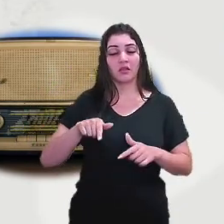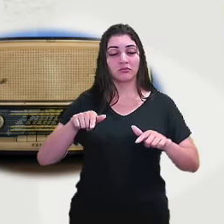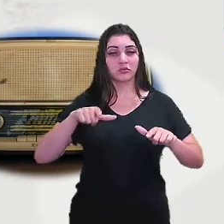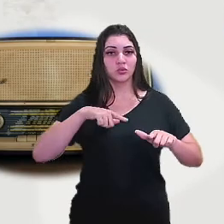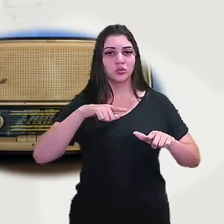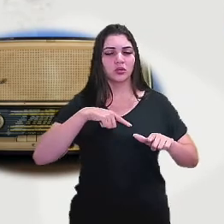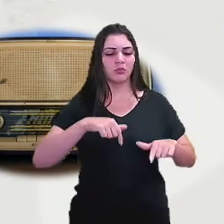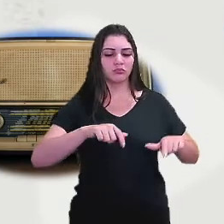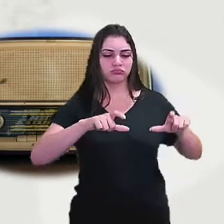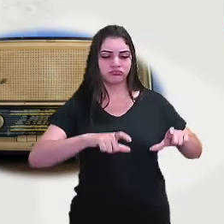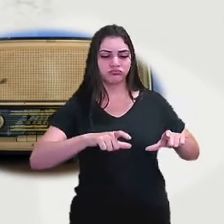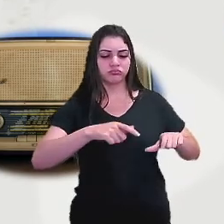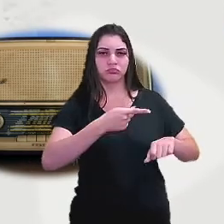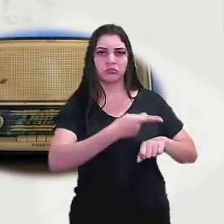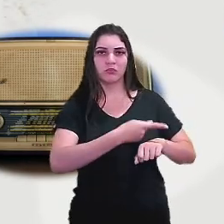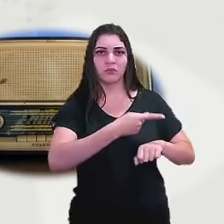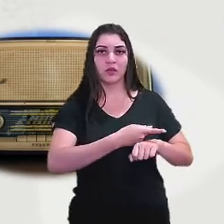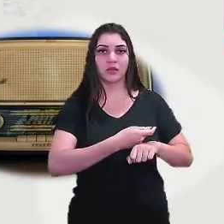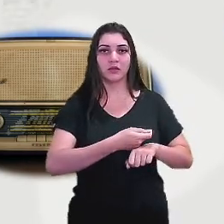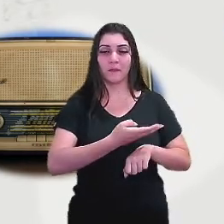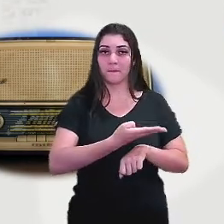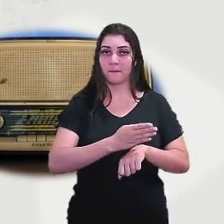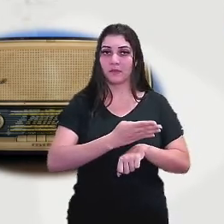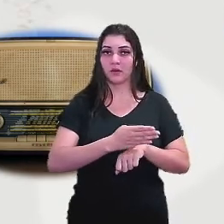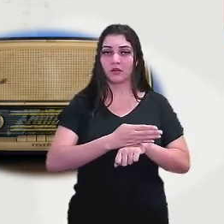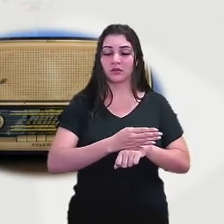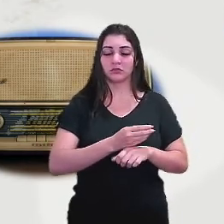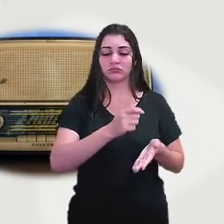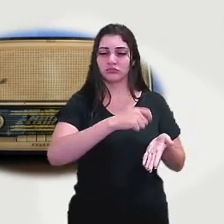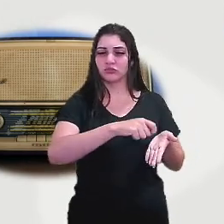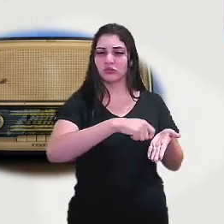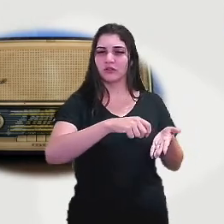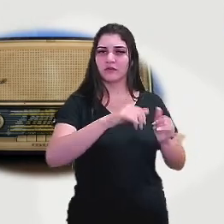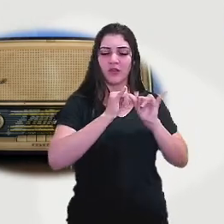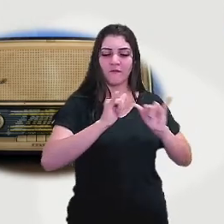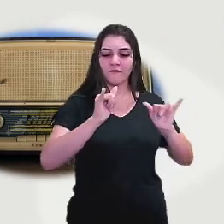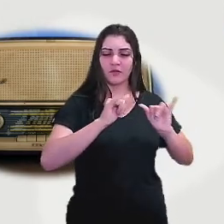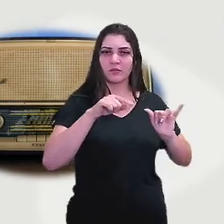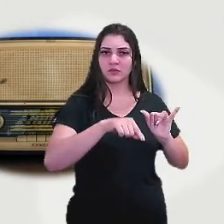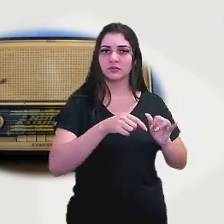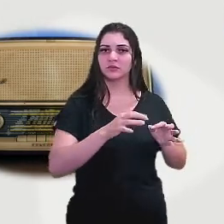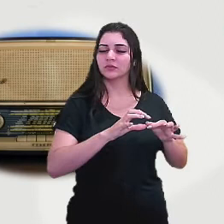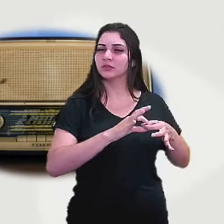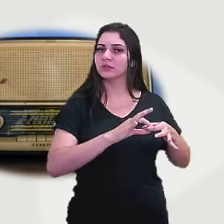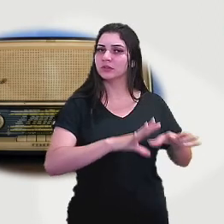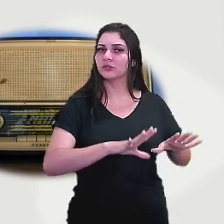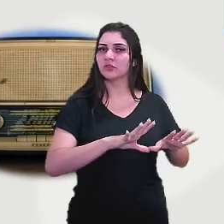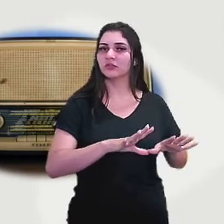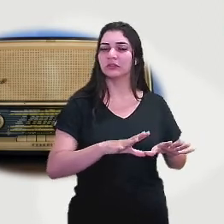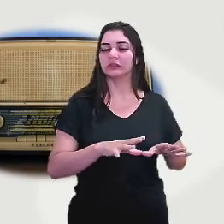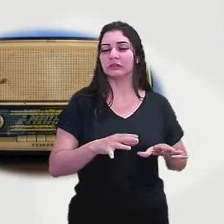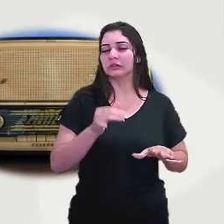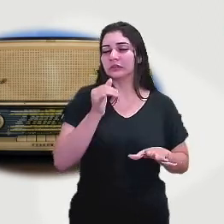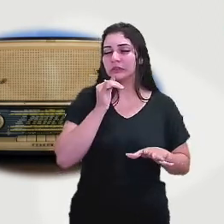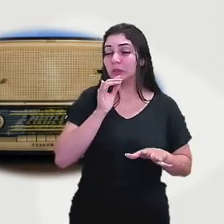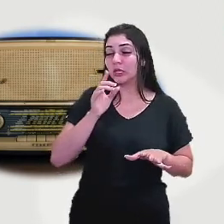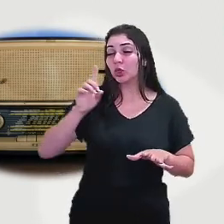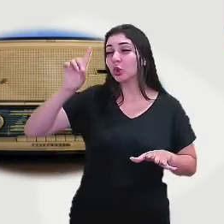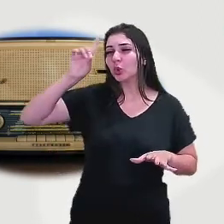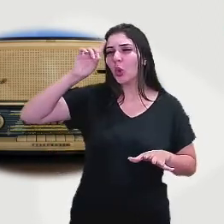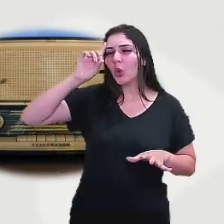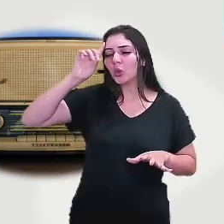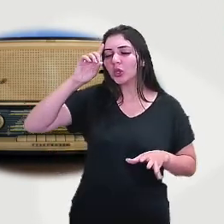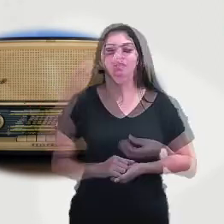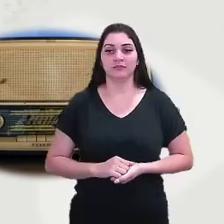de pedras brancas, se colocavam as informações e deixavam lá. Esse jornal não era um jornal diariamente como temos,